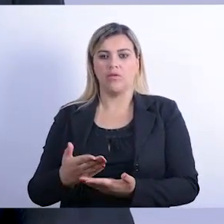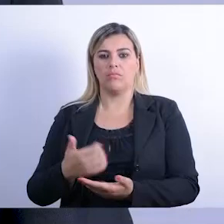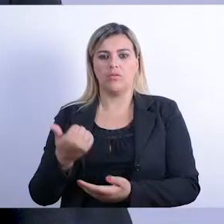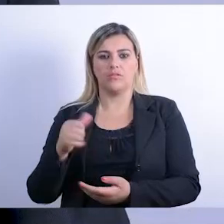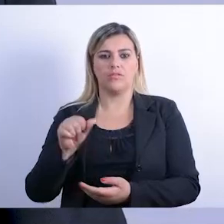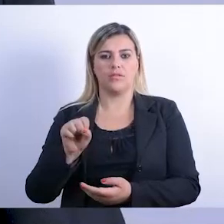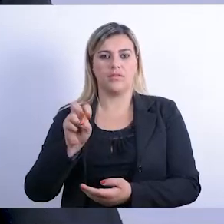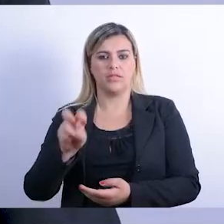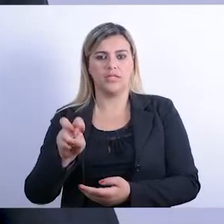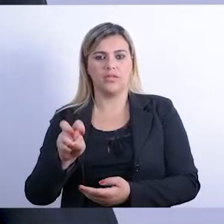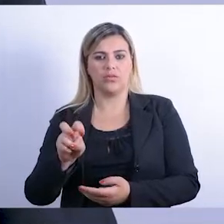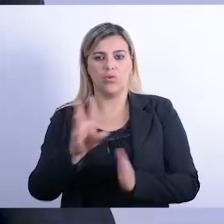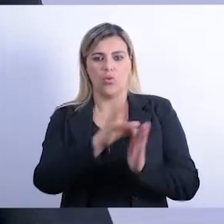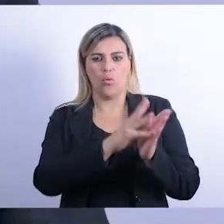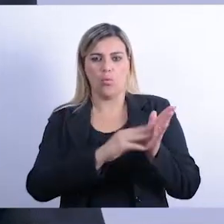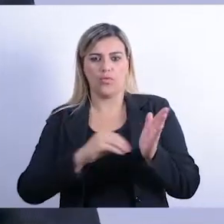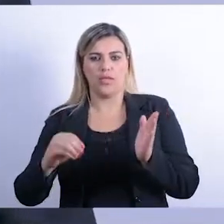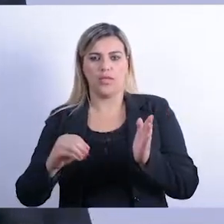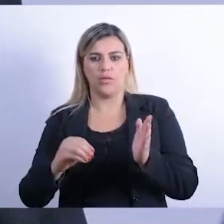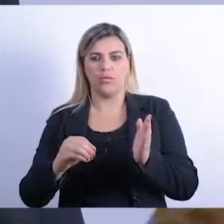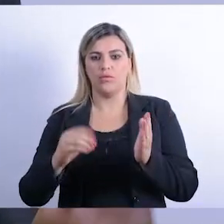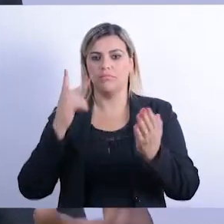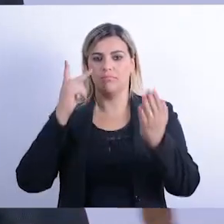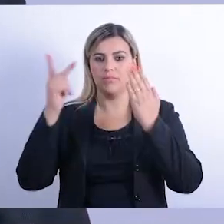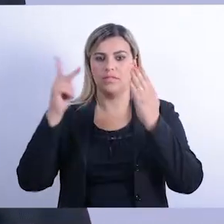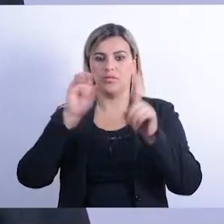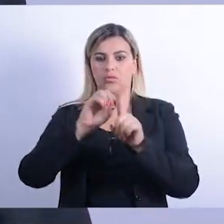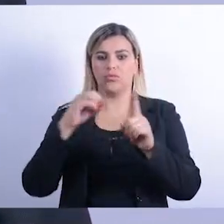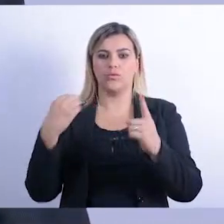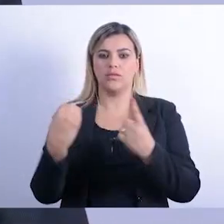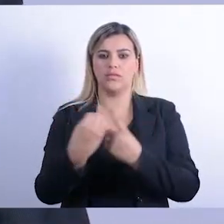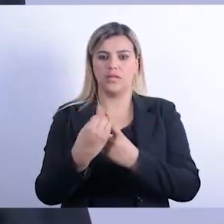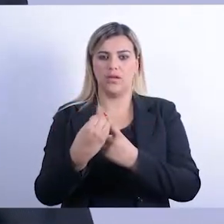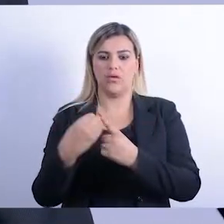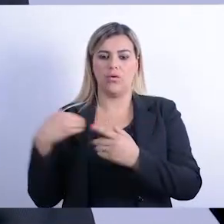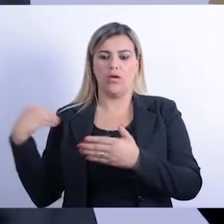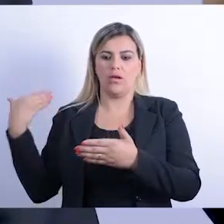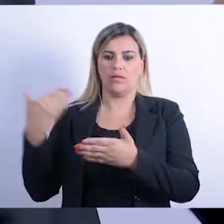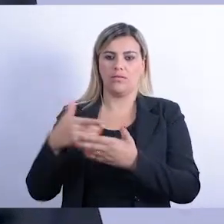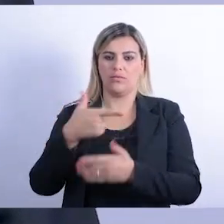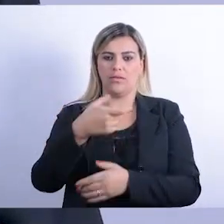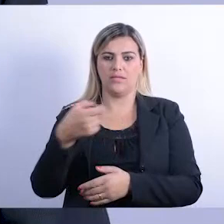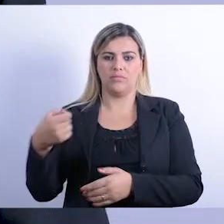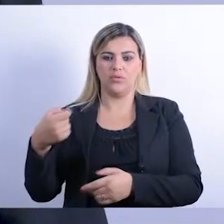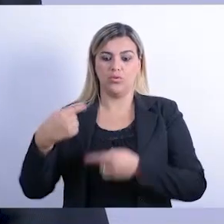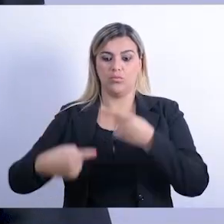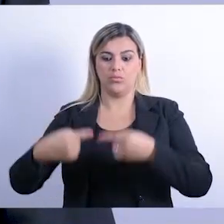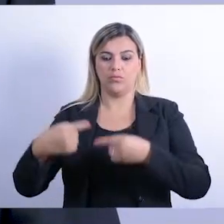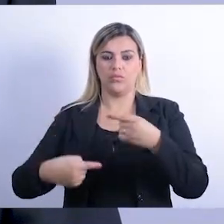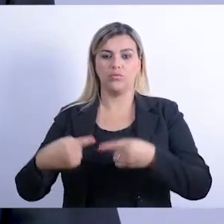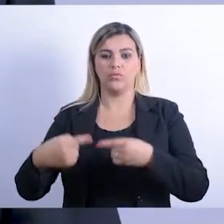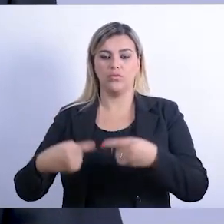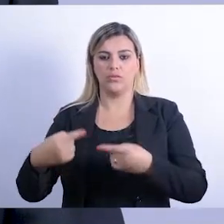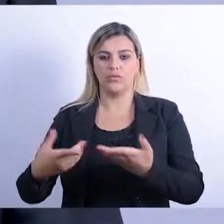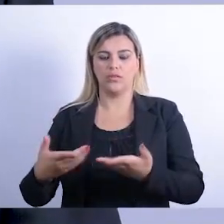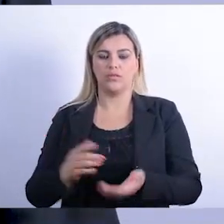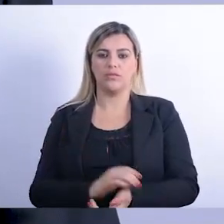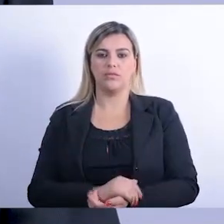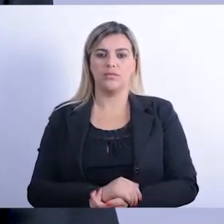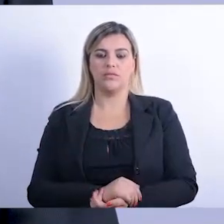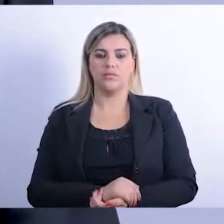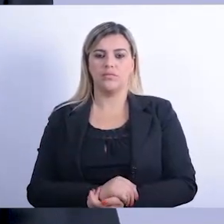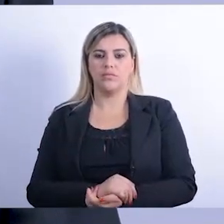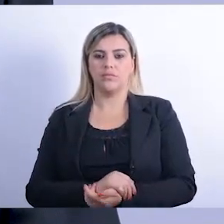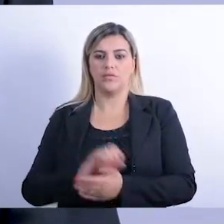estávamos introduzindo o modelo biopsicossocial que dos anos 2000 para cá que começou a discutido